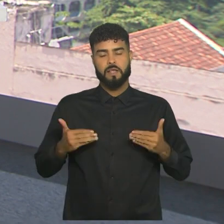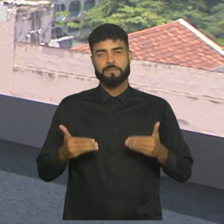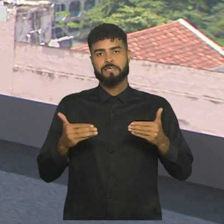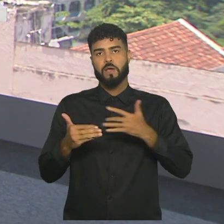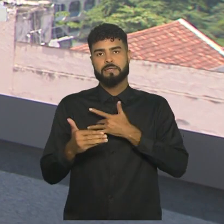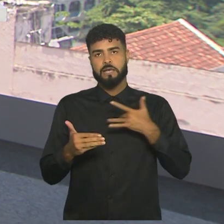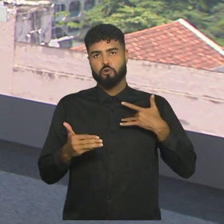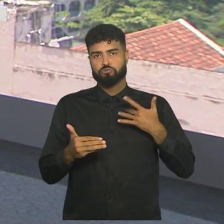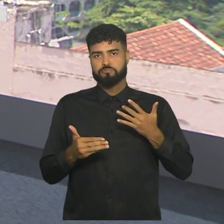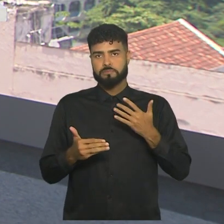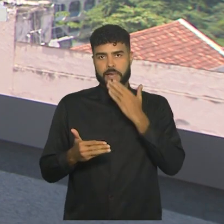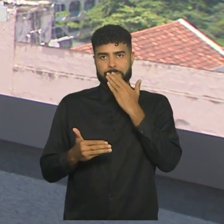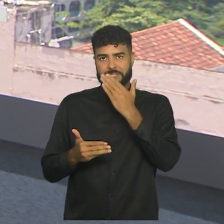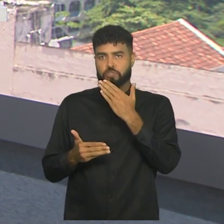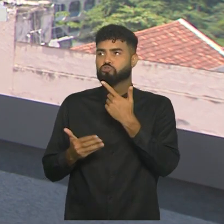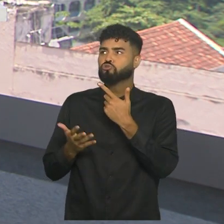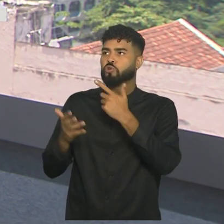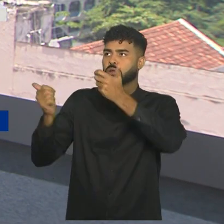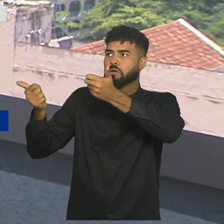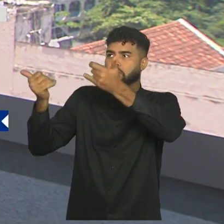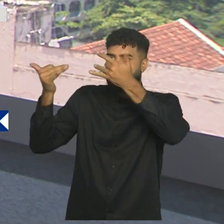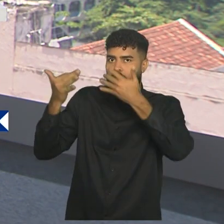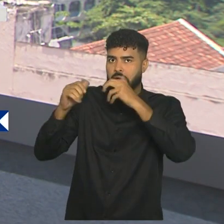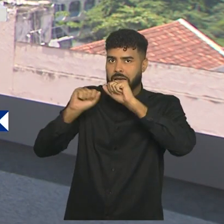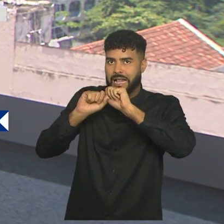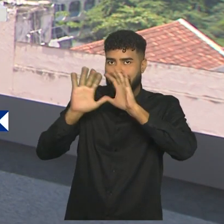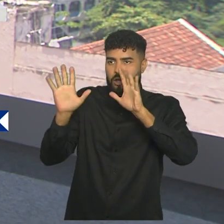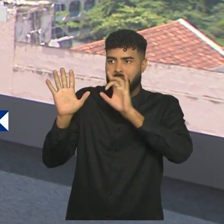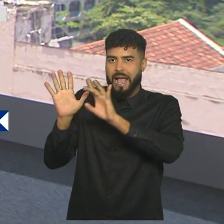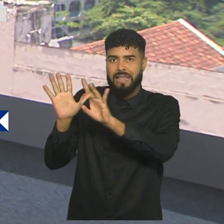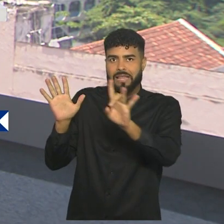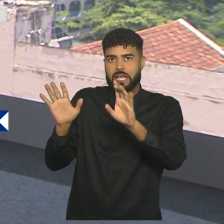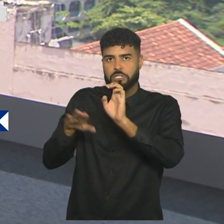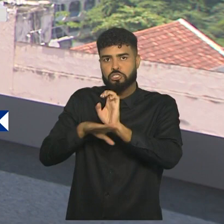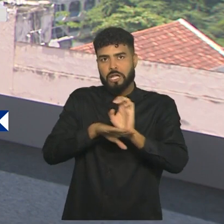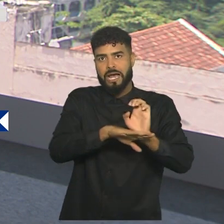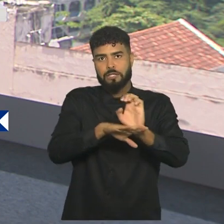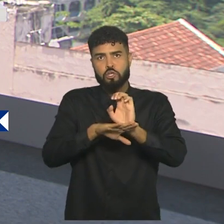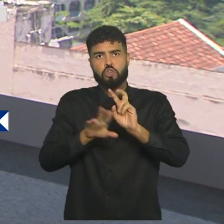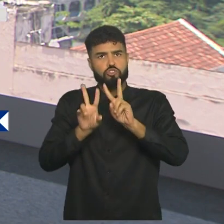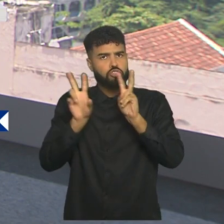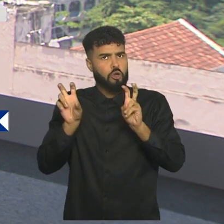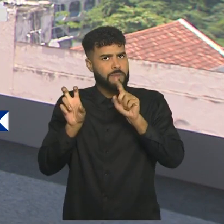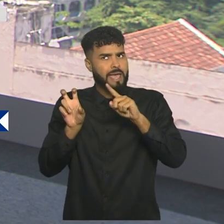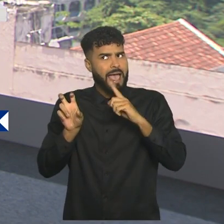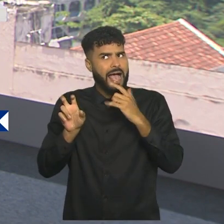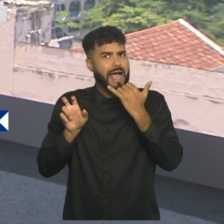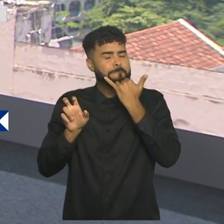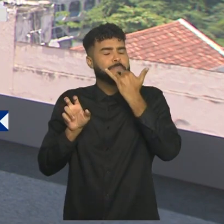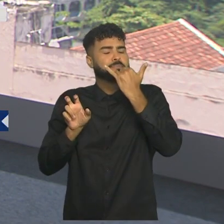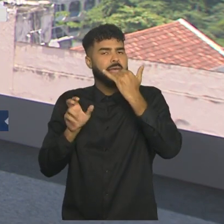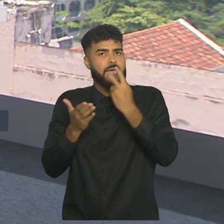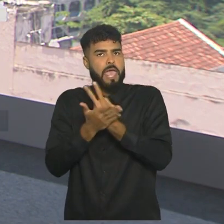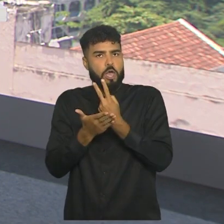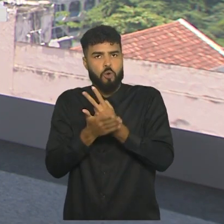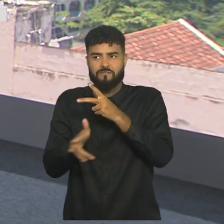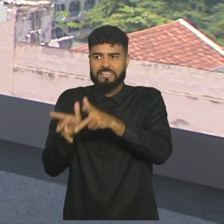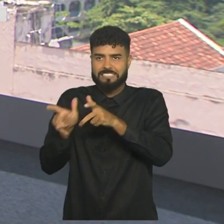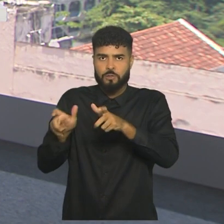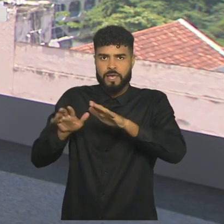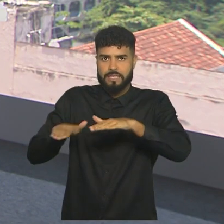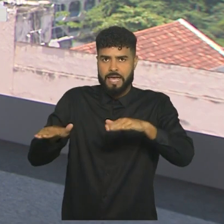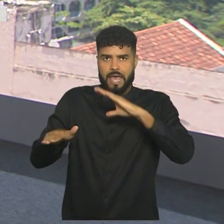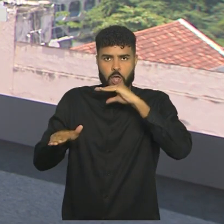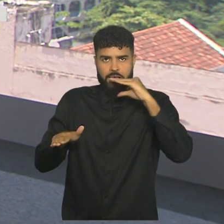E o Ministério da Saúde pediu esclarecimentos aos estados sobre possíveis erros na vacinação de crianças e adolescentes. Vamos então a Brasília